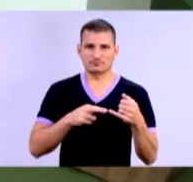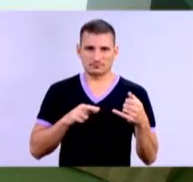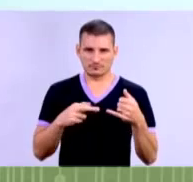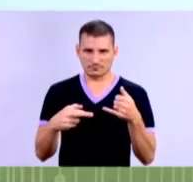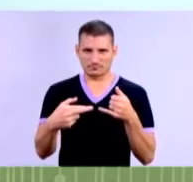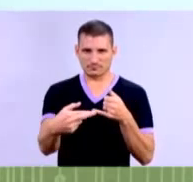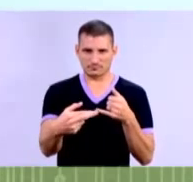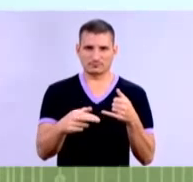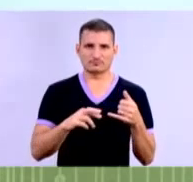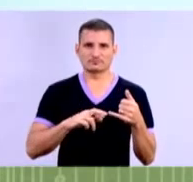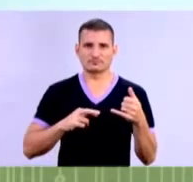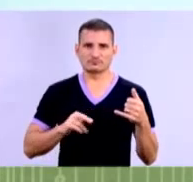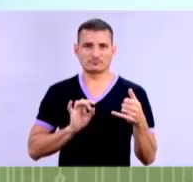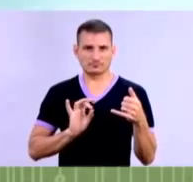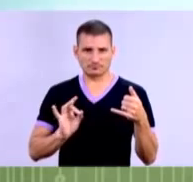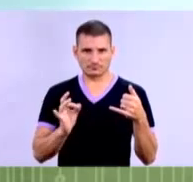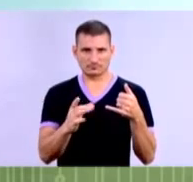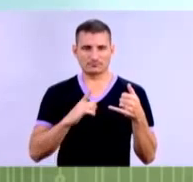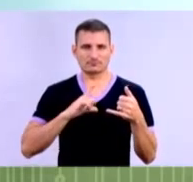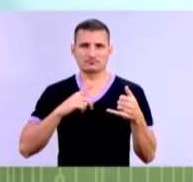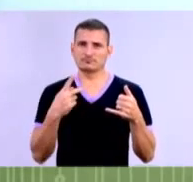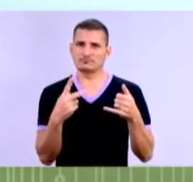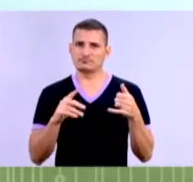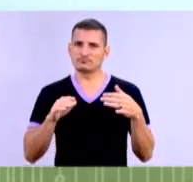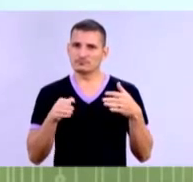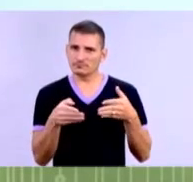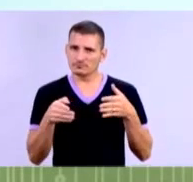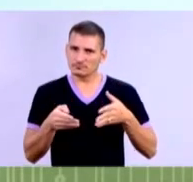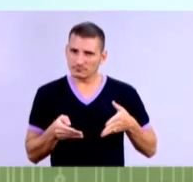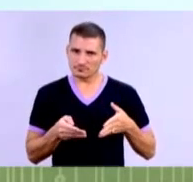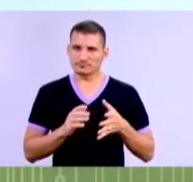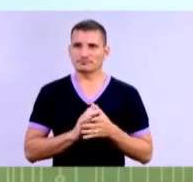específica. Certo, não, então estava falando aí que tinha